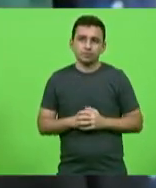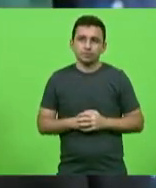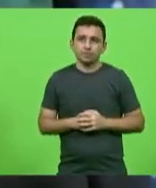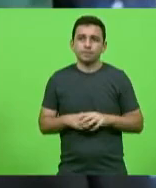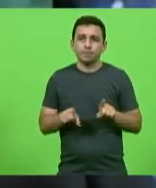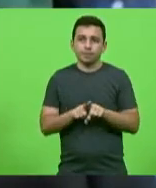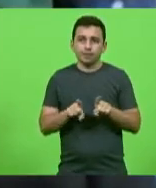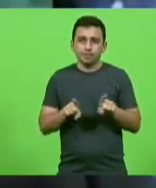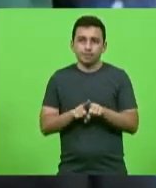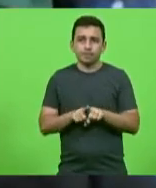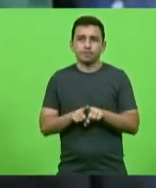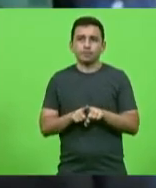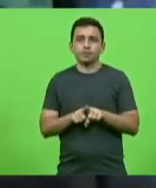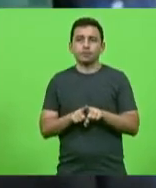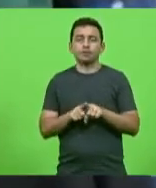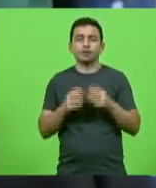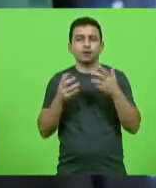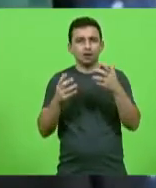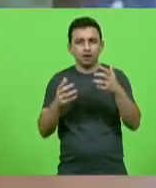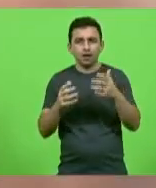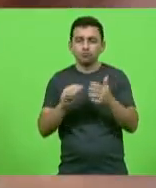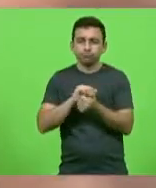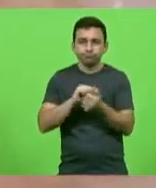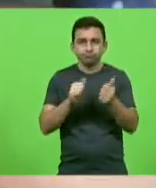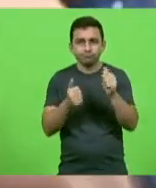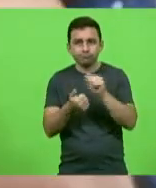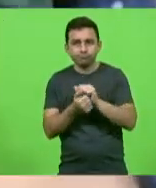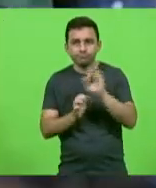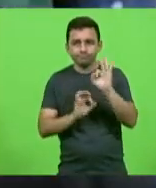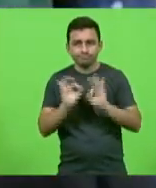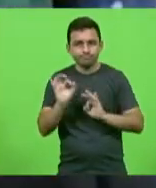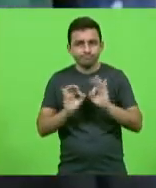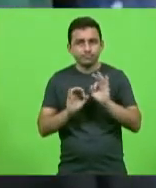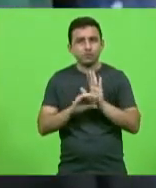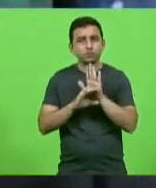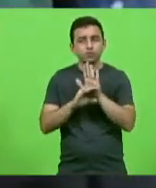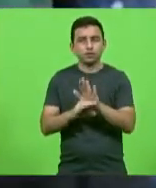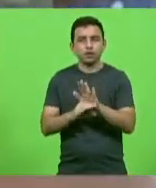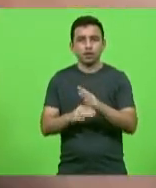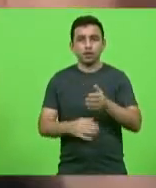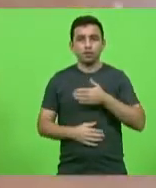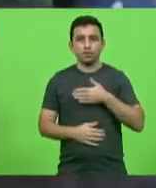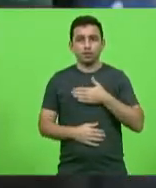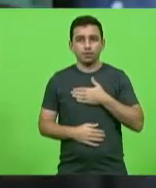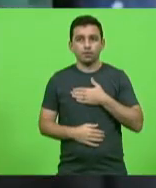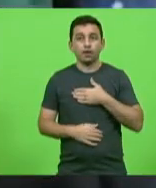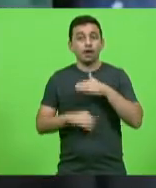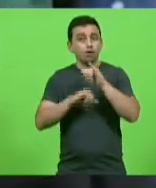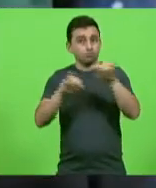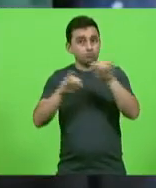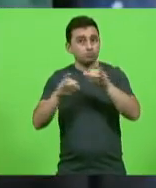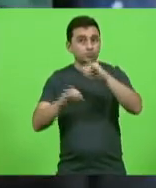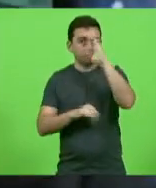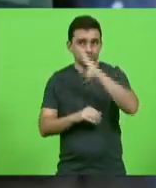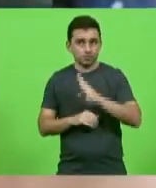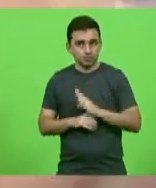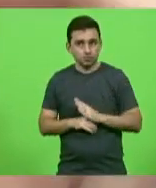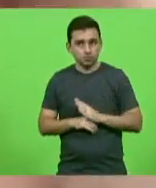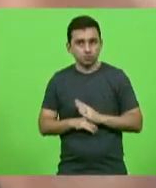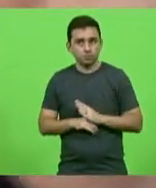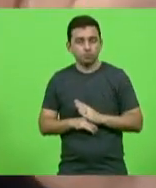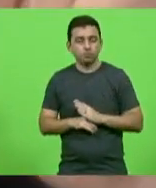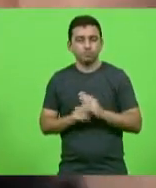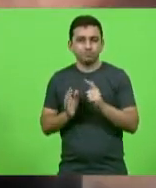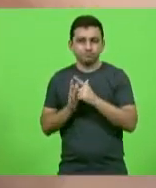impossíveis tempão lidar de maneira mais adequada que ela que ia vim parentes próprio eu a imprensa nacional